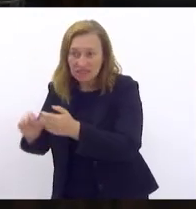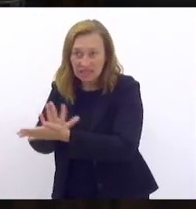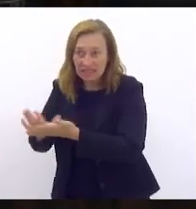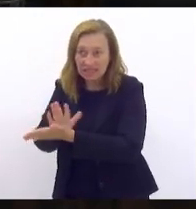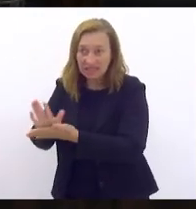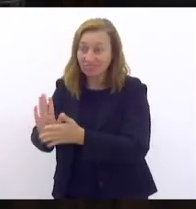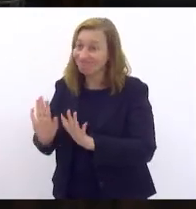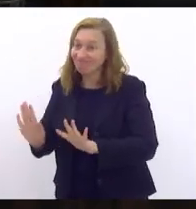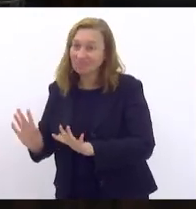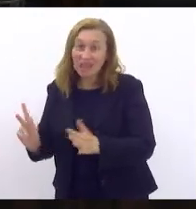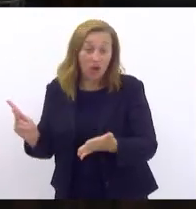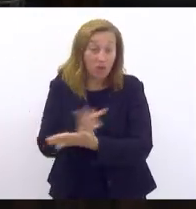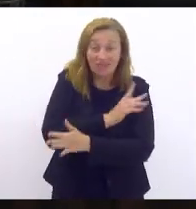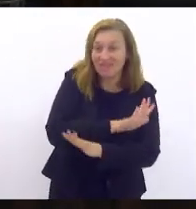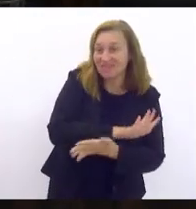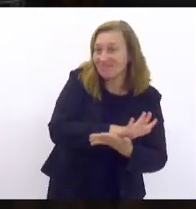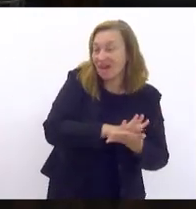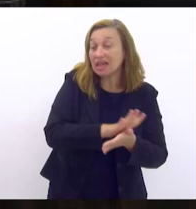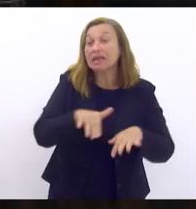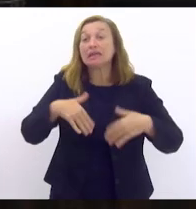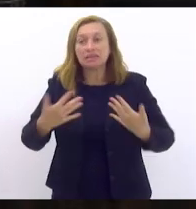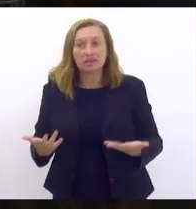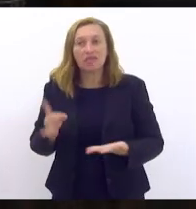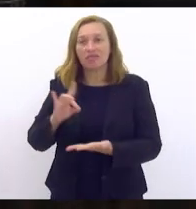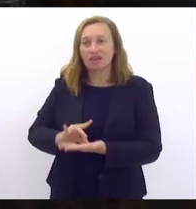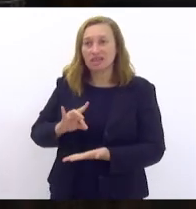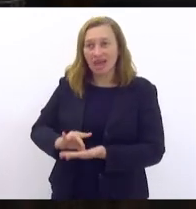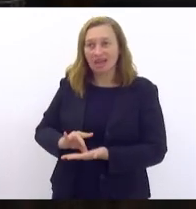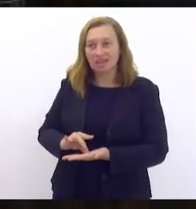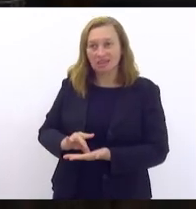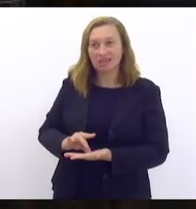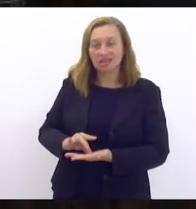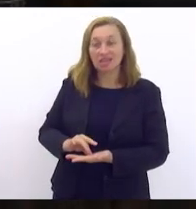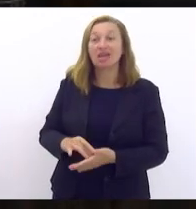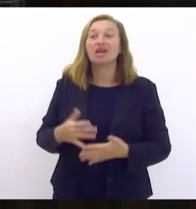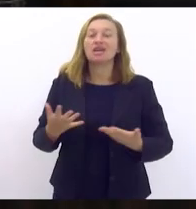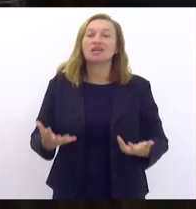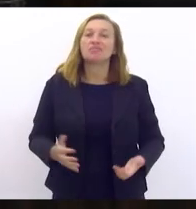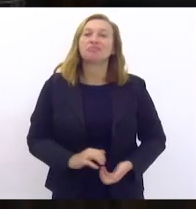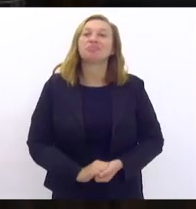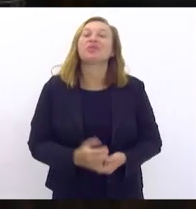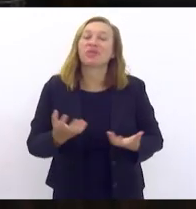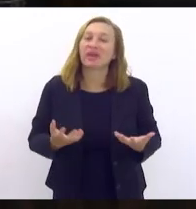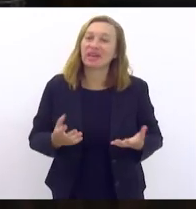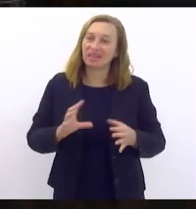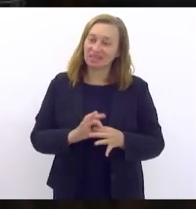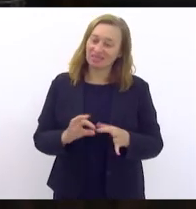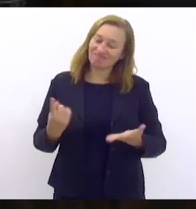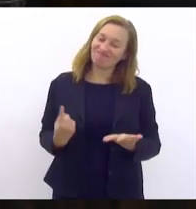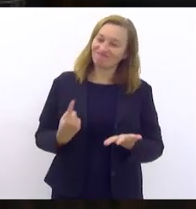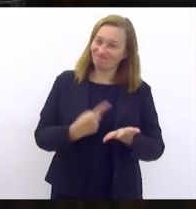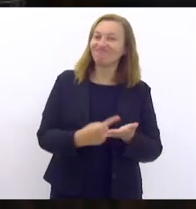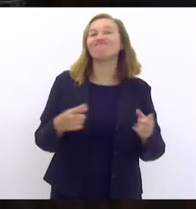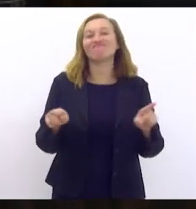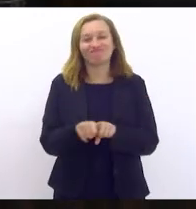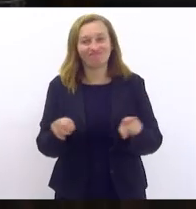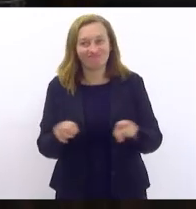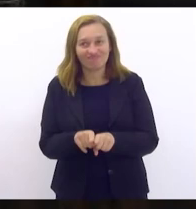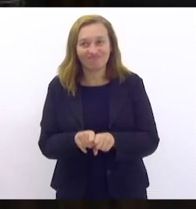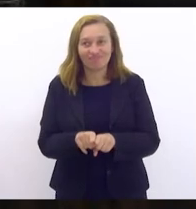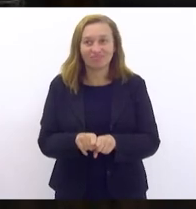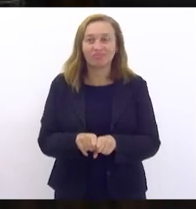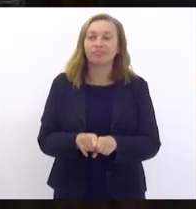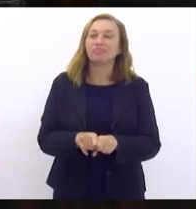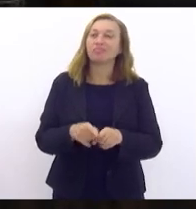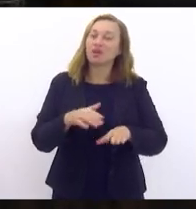acontecer essa que é a grande verdade então eu queria deixar aqui o meu compromisso também de